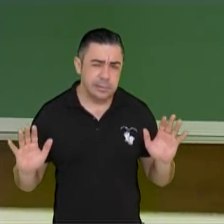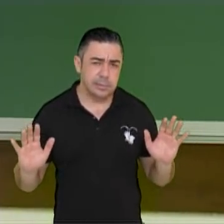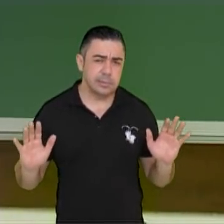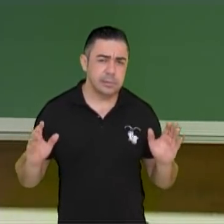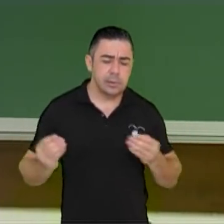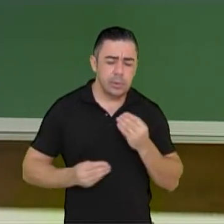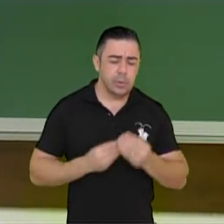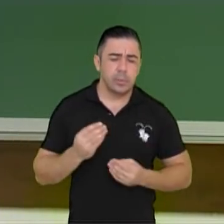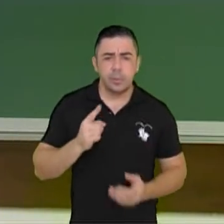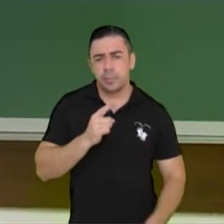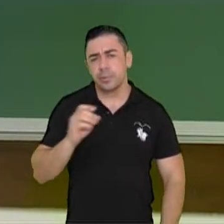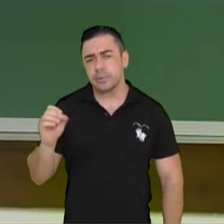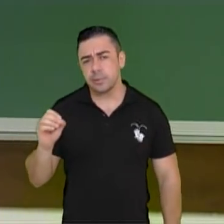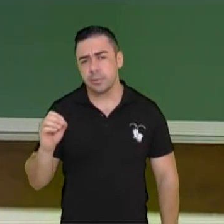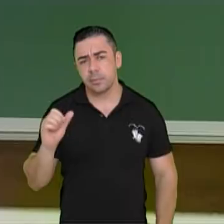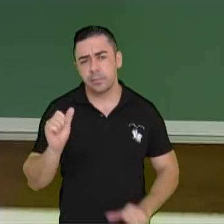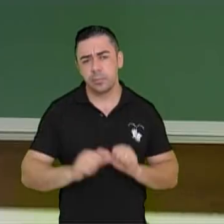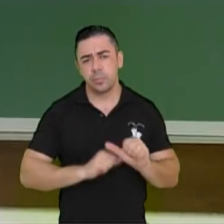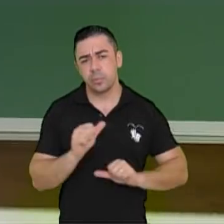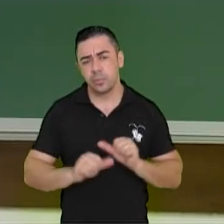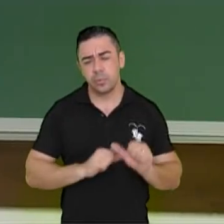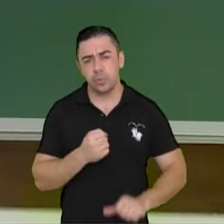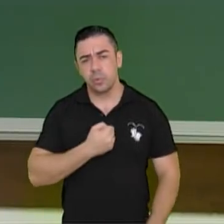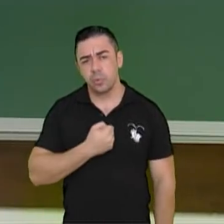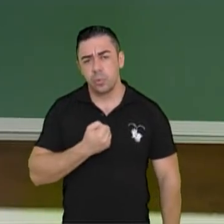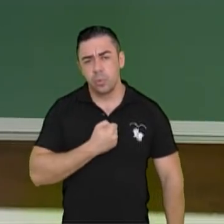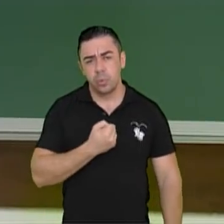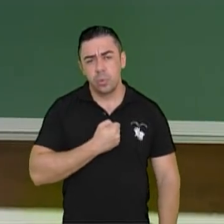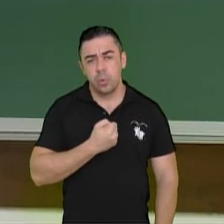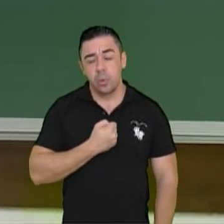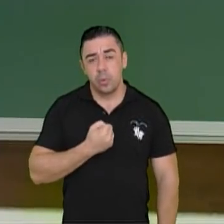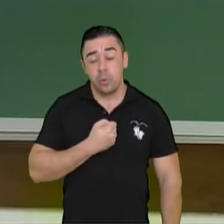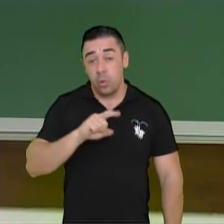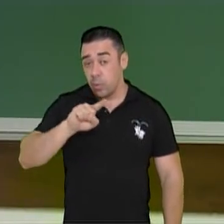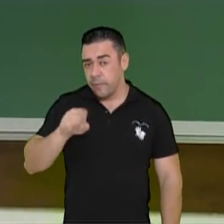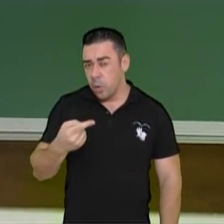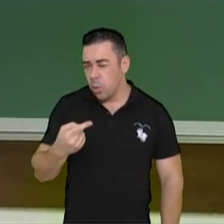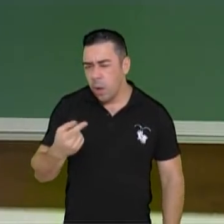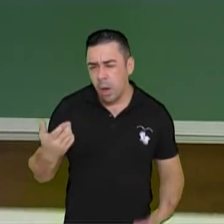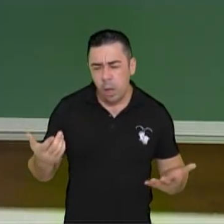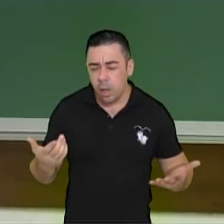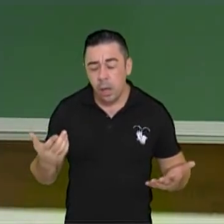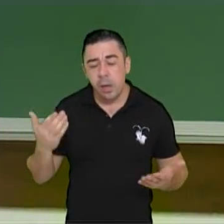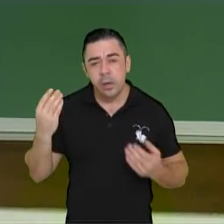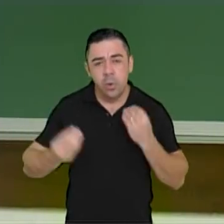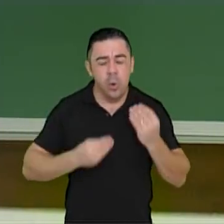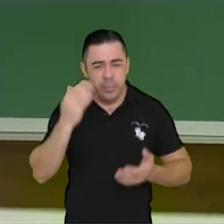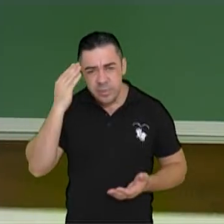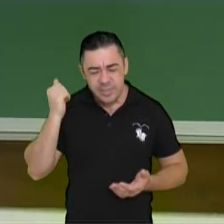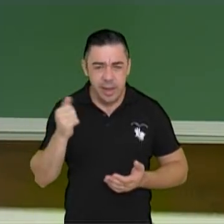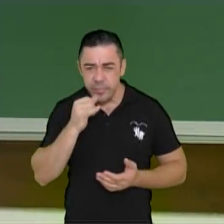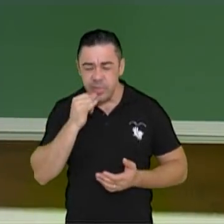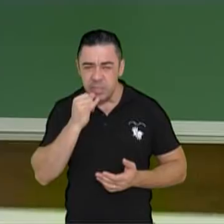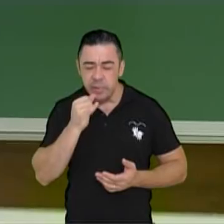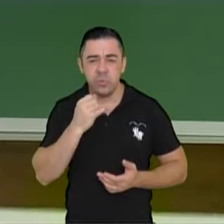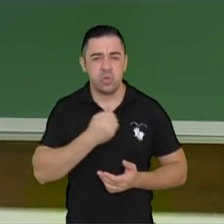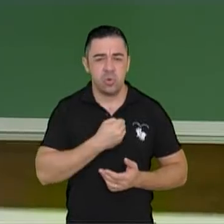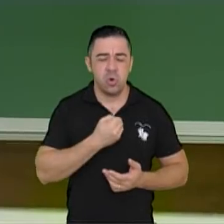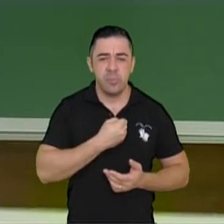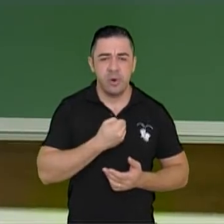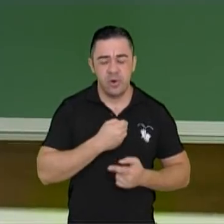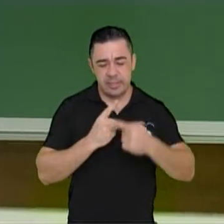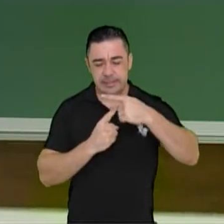essa porcentagem e transformo lá no número decimal? Porque eu já sei que de porcentagem eu posso passar para o número